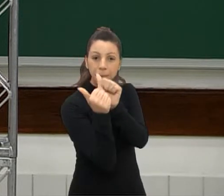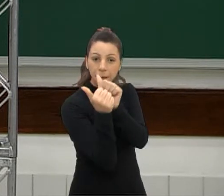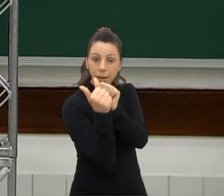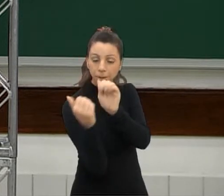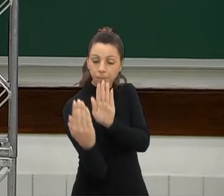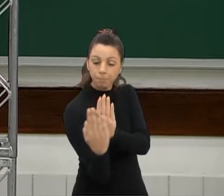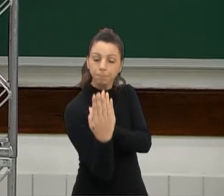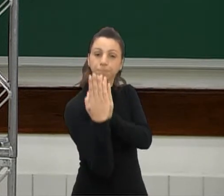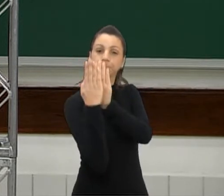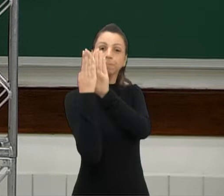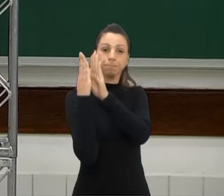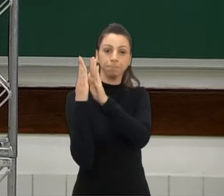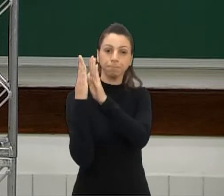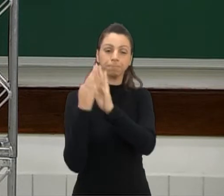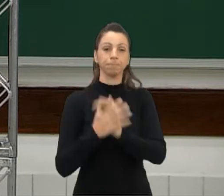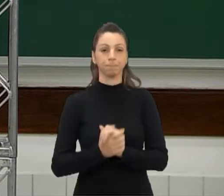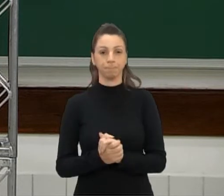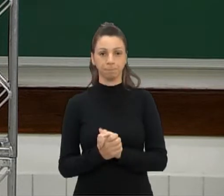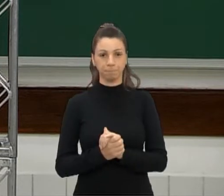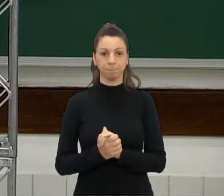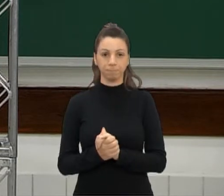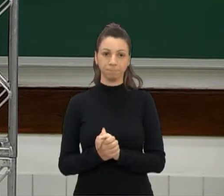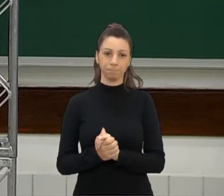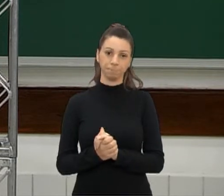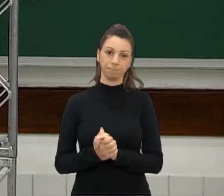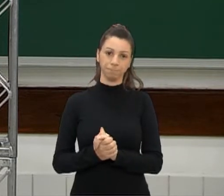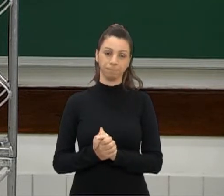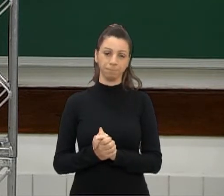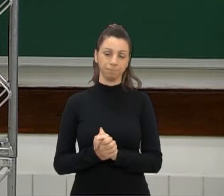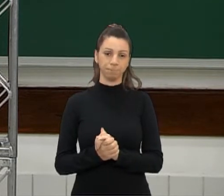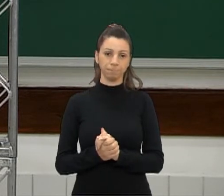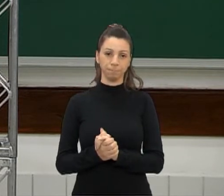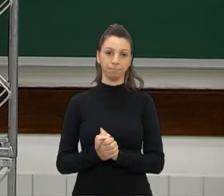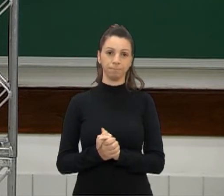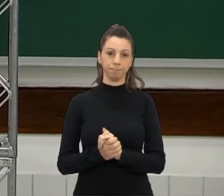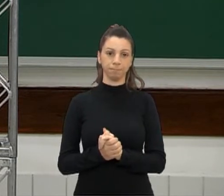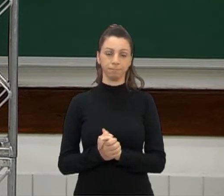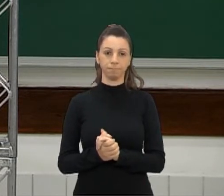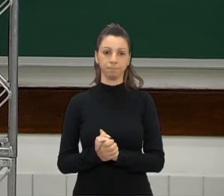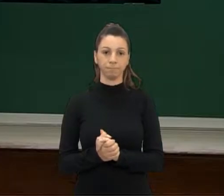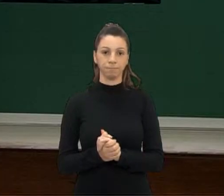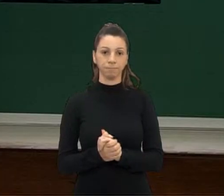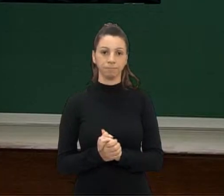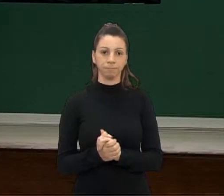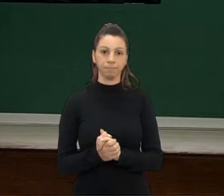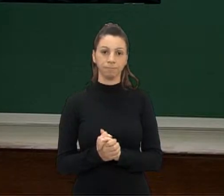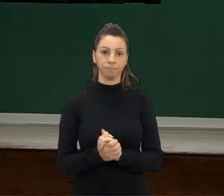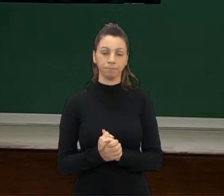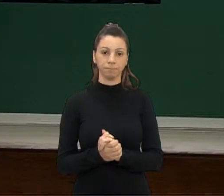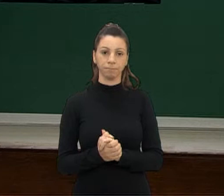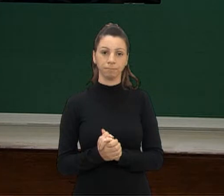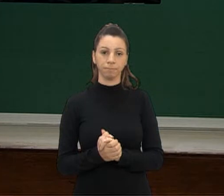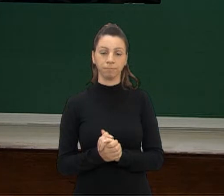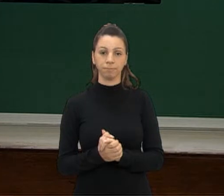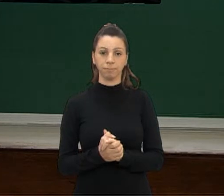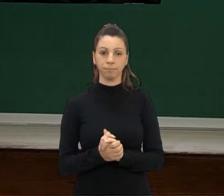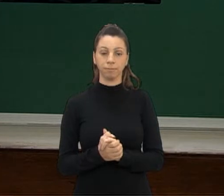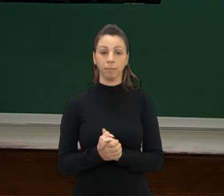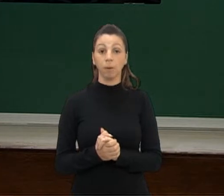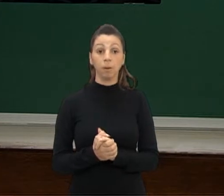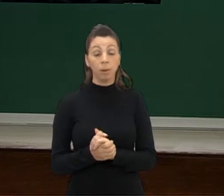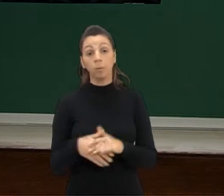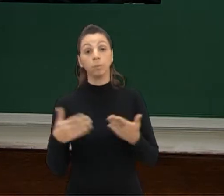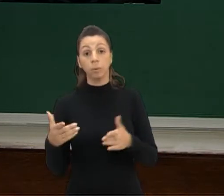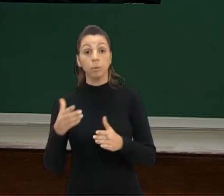um do outro, digamos assim. Tá? Nós outros também nos comunicávamos através de cartas, ou seja, nós